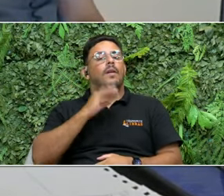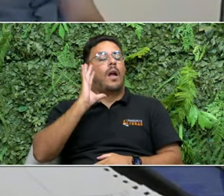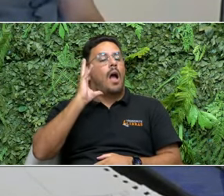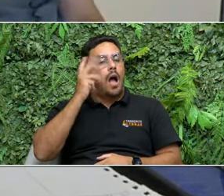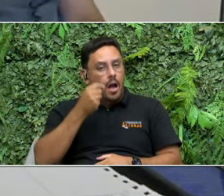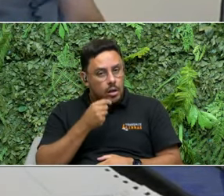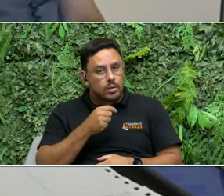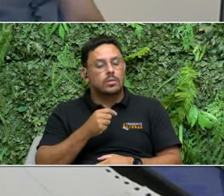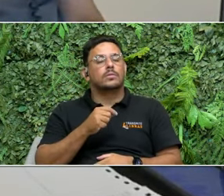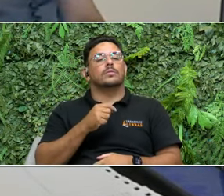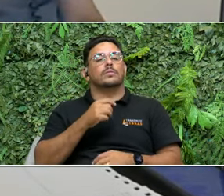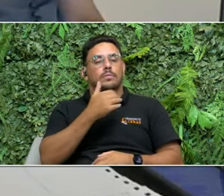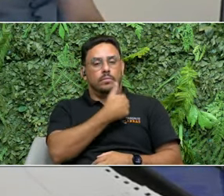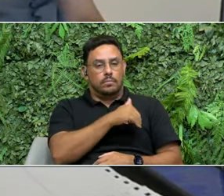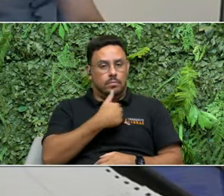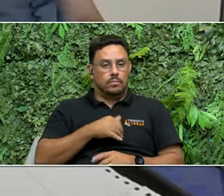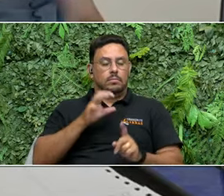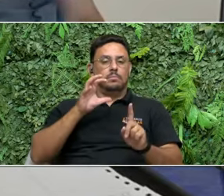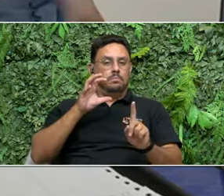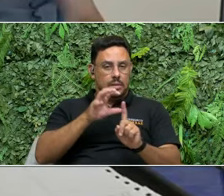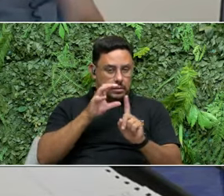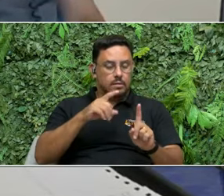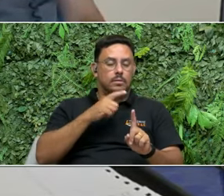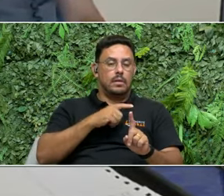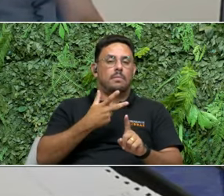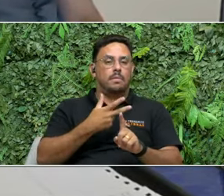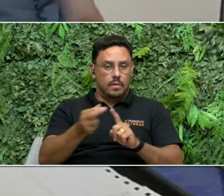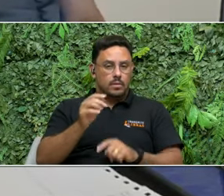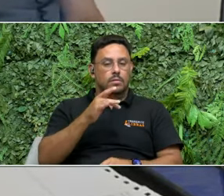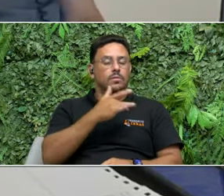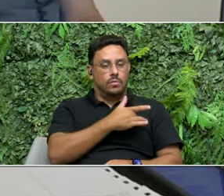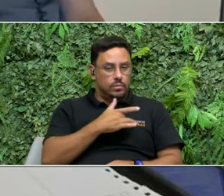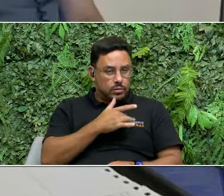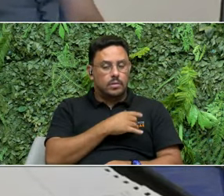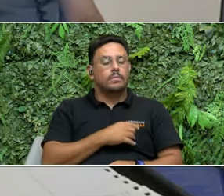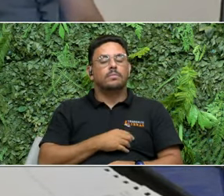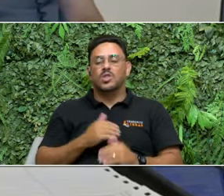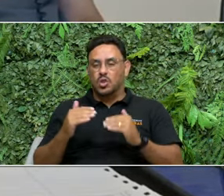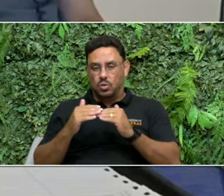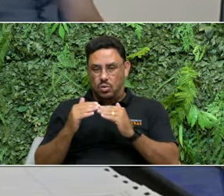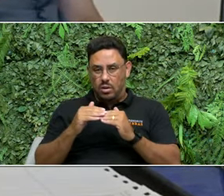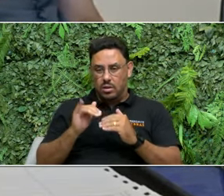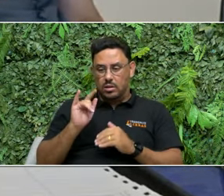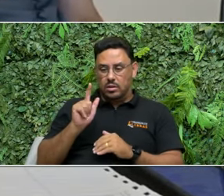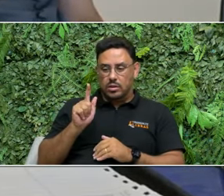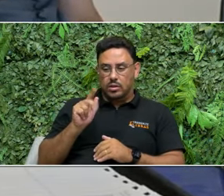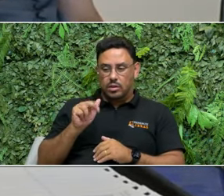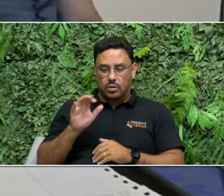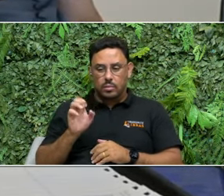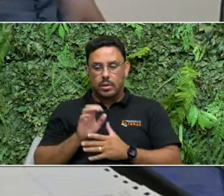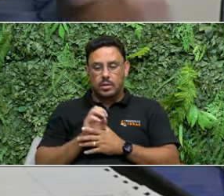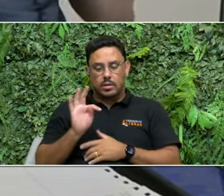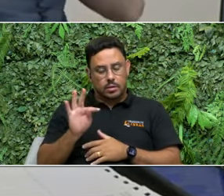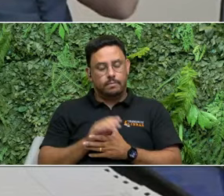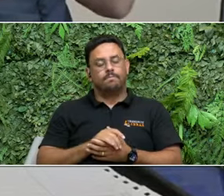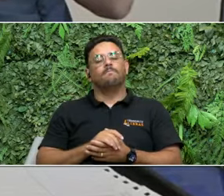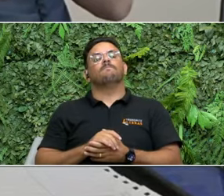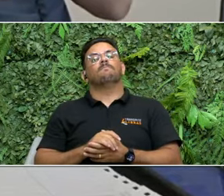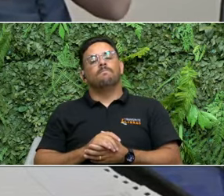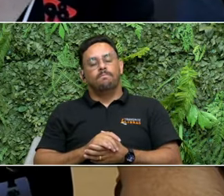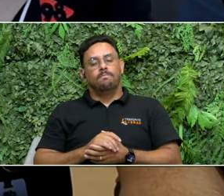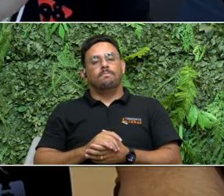Entra muito pressionado para vencer o Cruzeiro na arena MRV concorda jilt